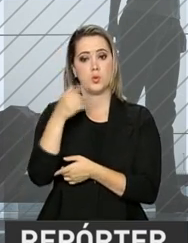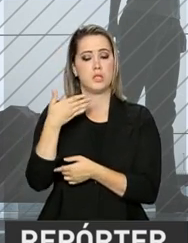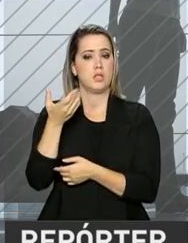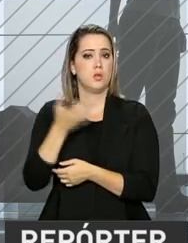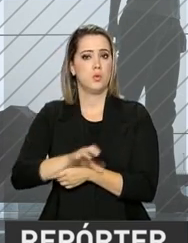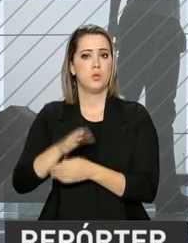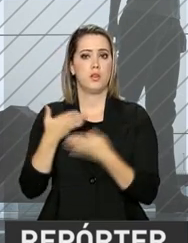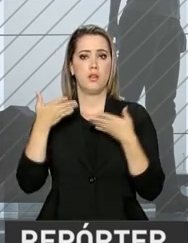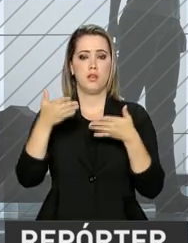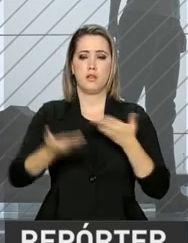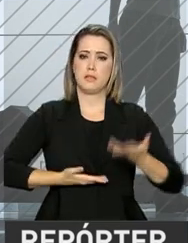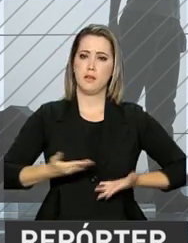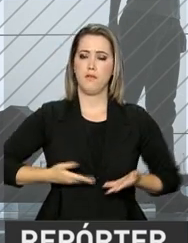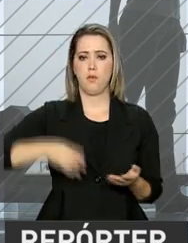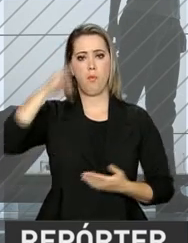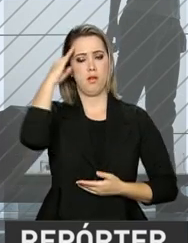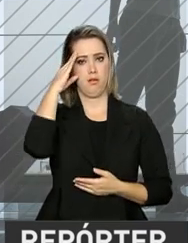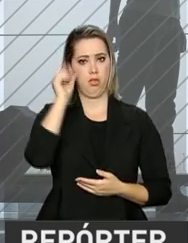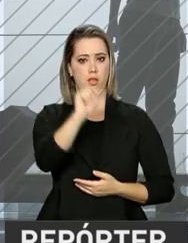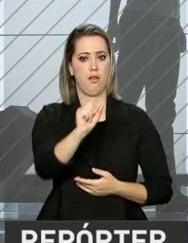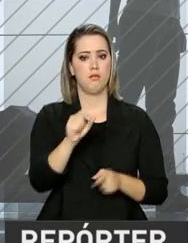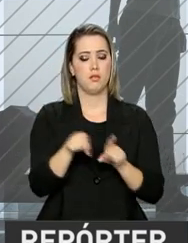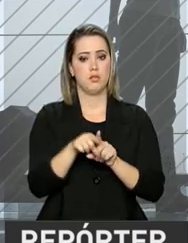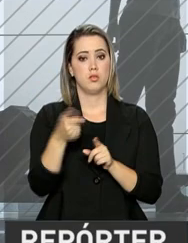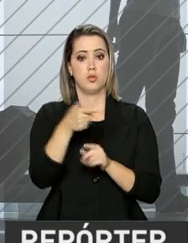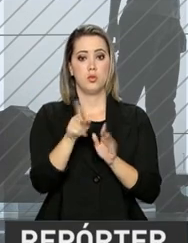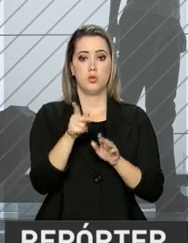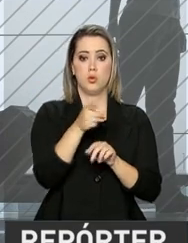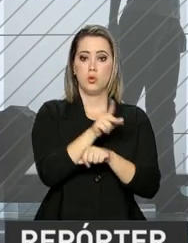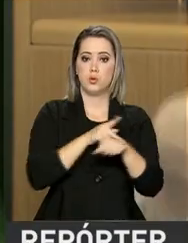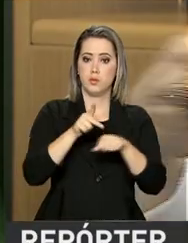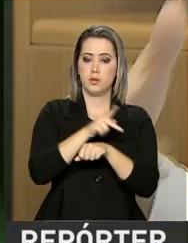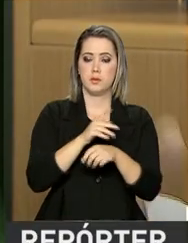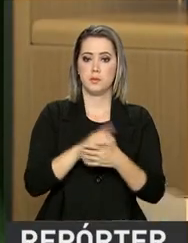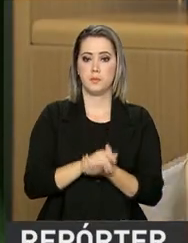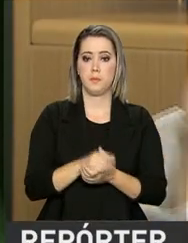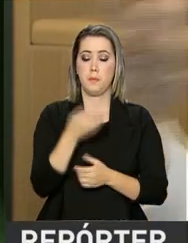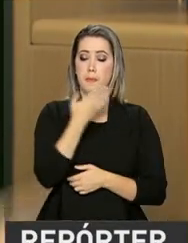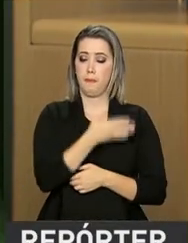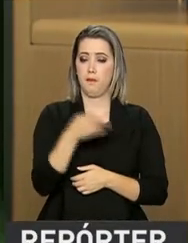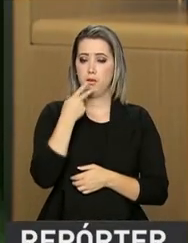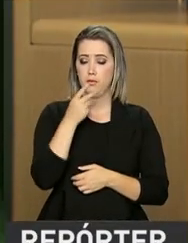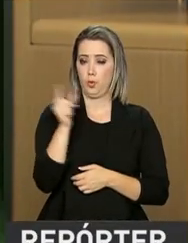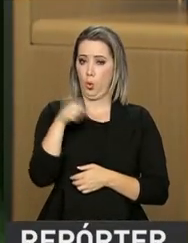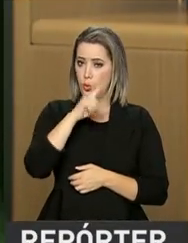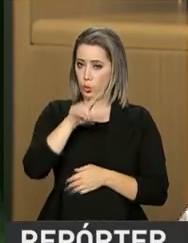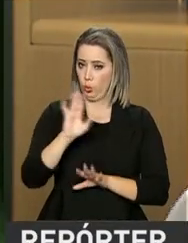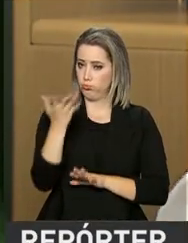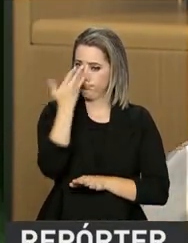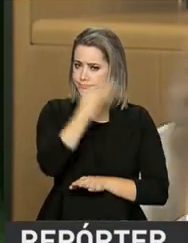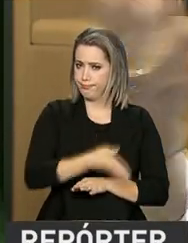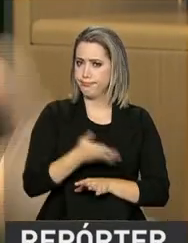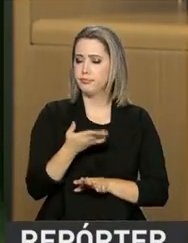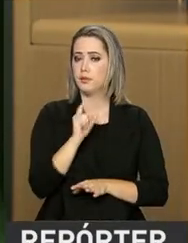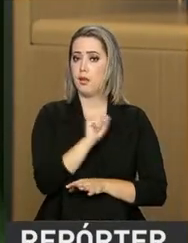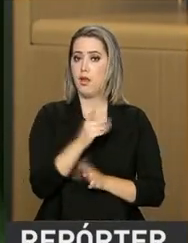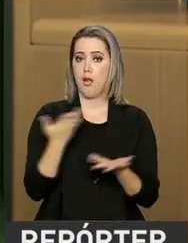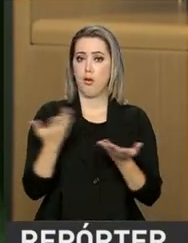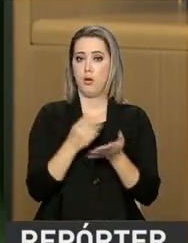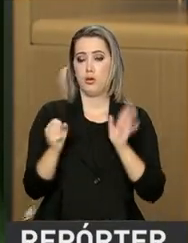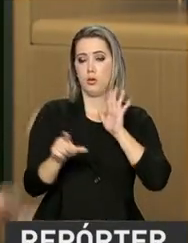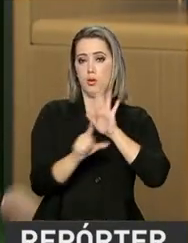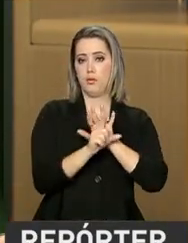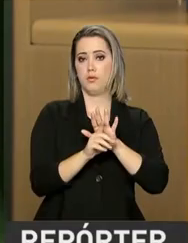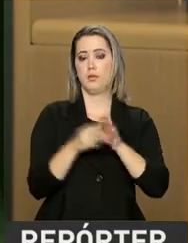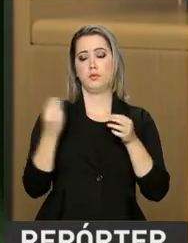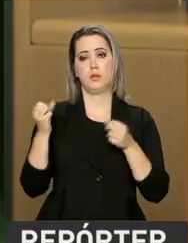que já tenham cumprido suas obrigações militares no país de origem segundo Silvana Borges essa atualização da lei de imigração